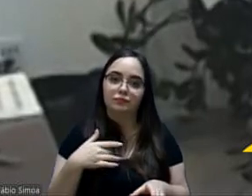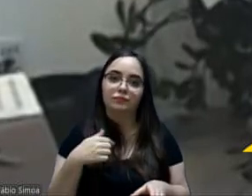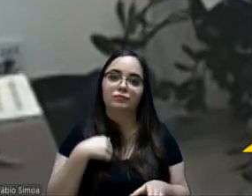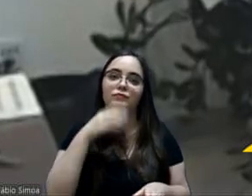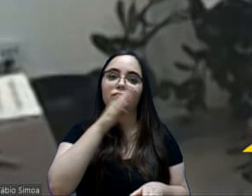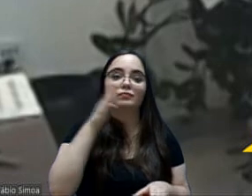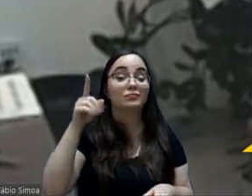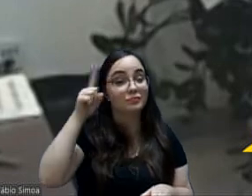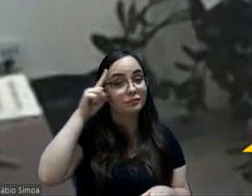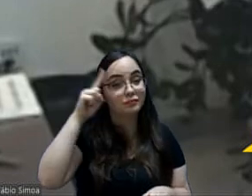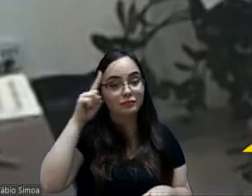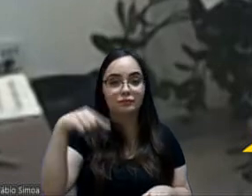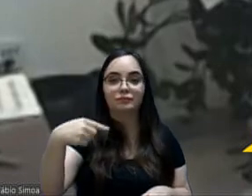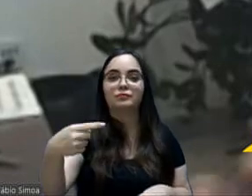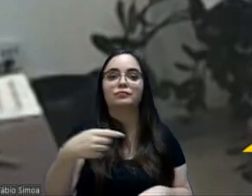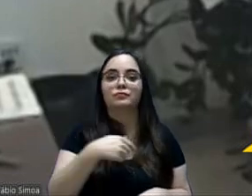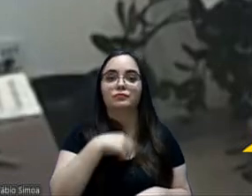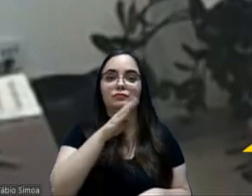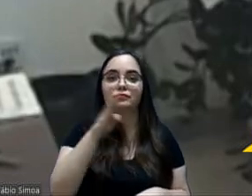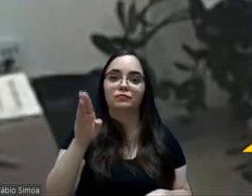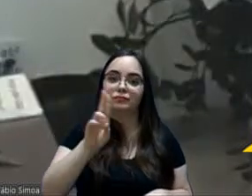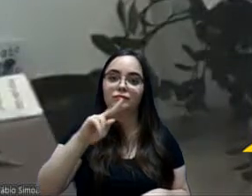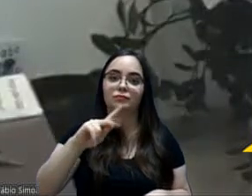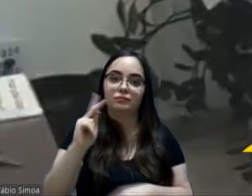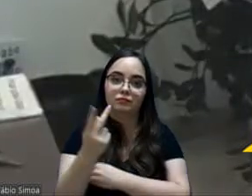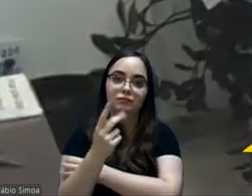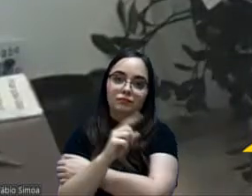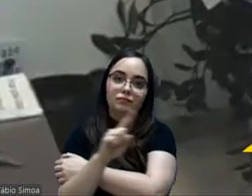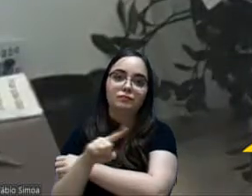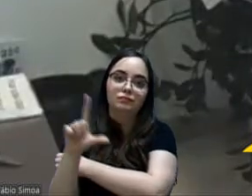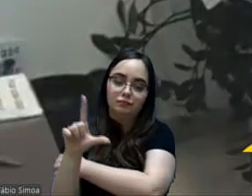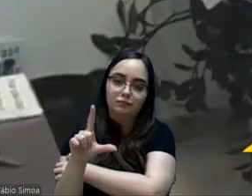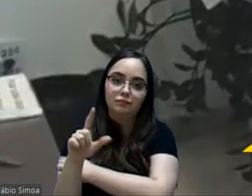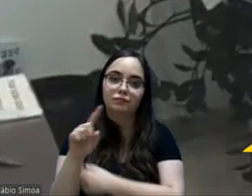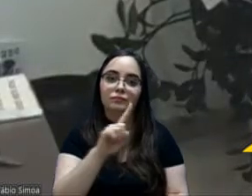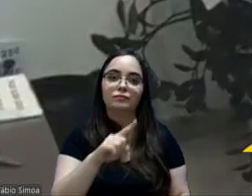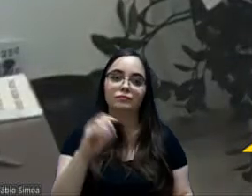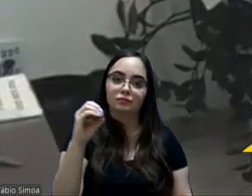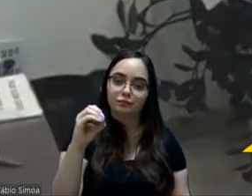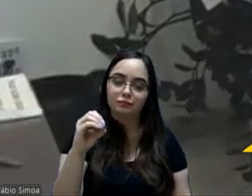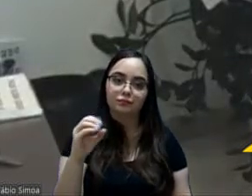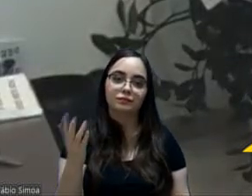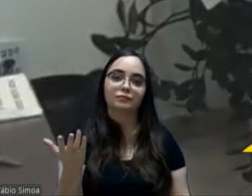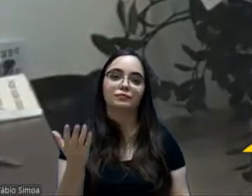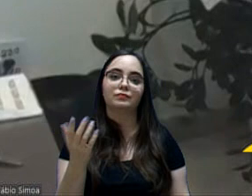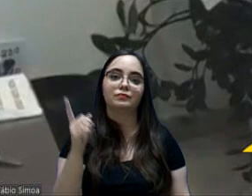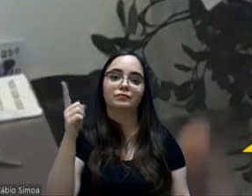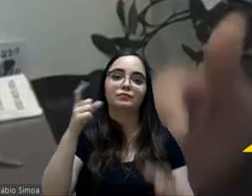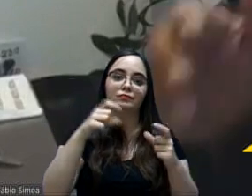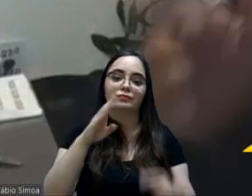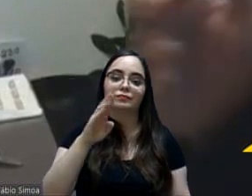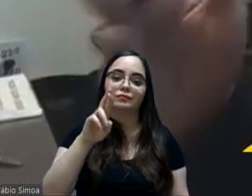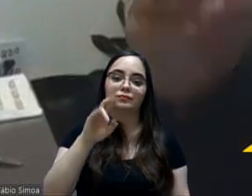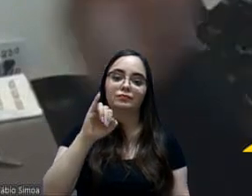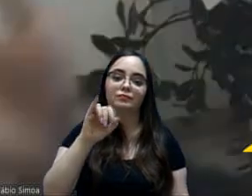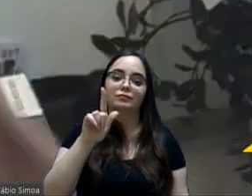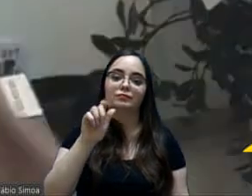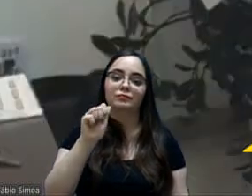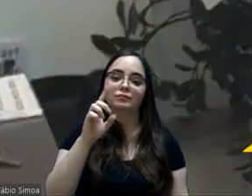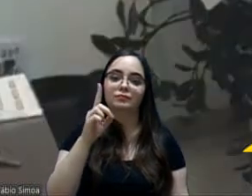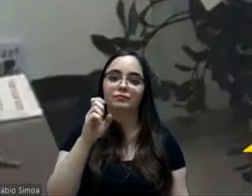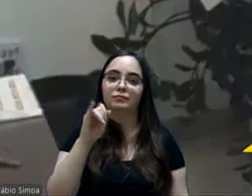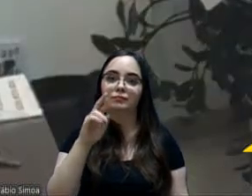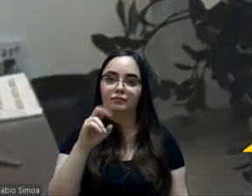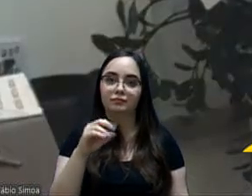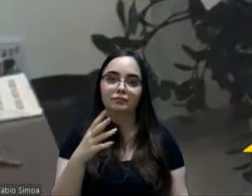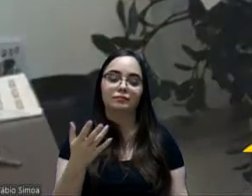visito diariamente quase o PH Zona Leste, Zona Oeste, o PA de Brigadeiro Tobias, as questões